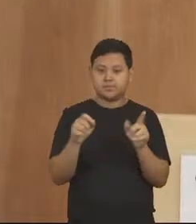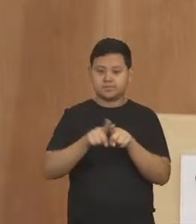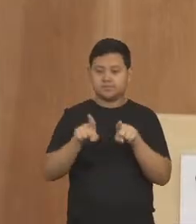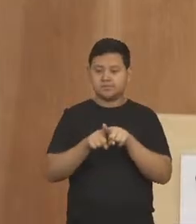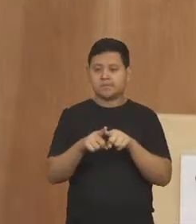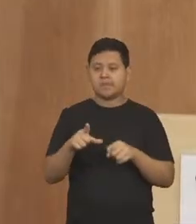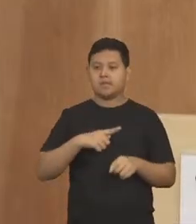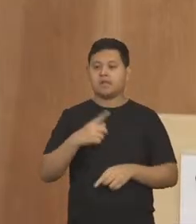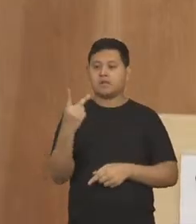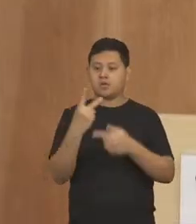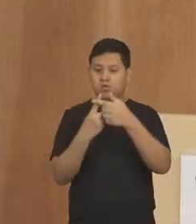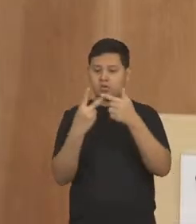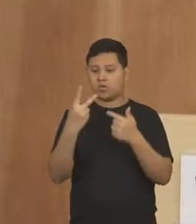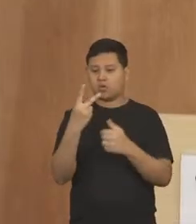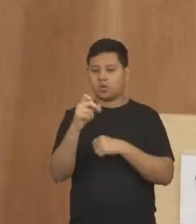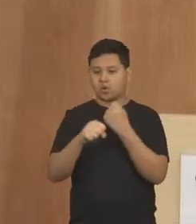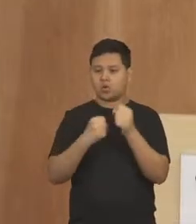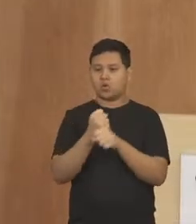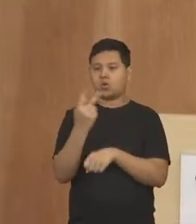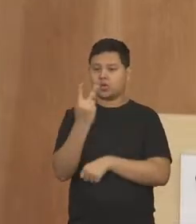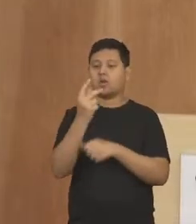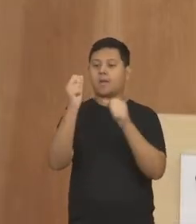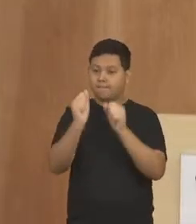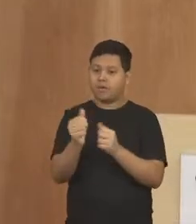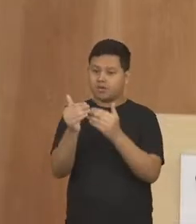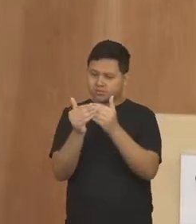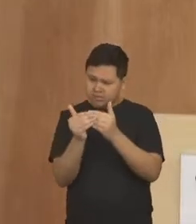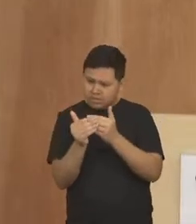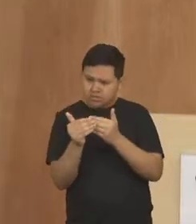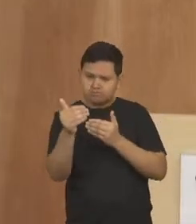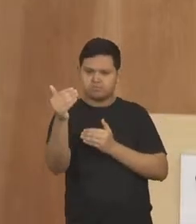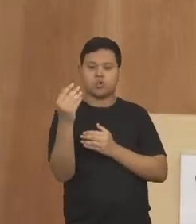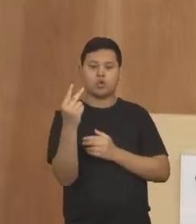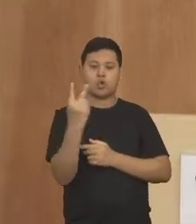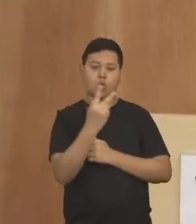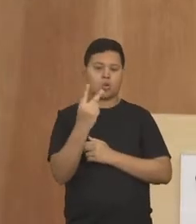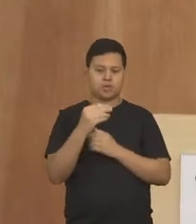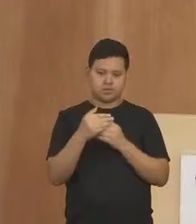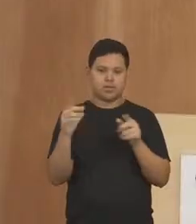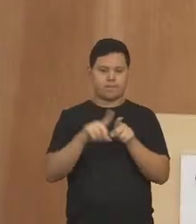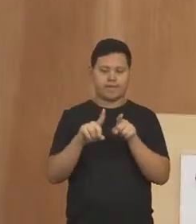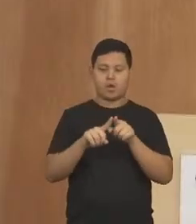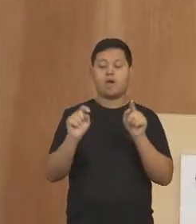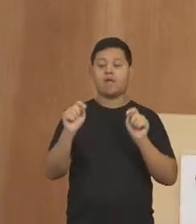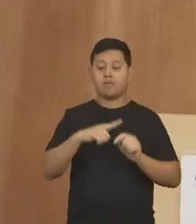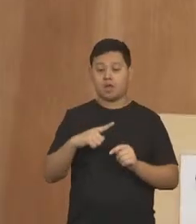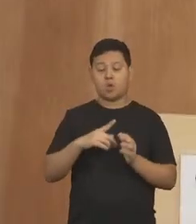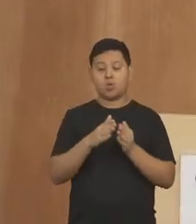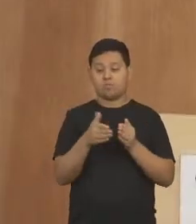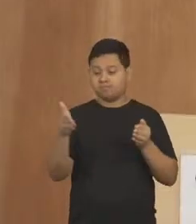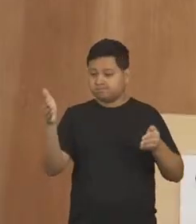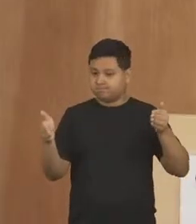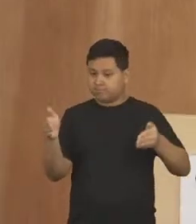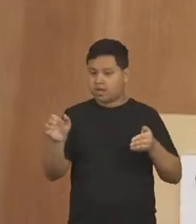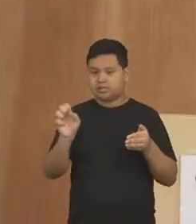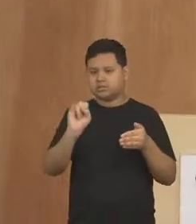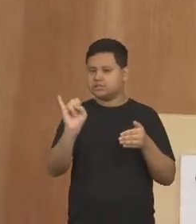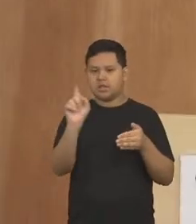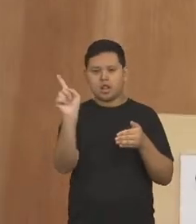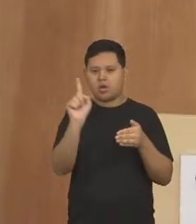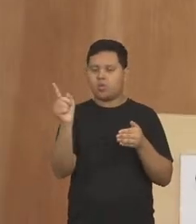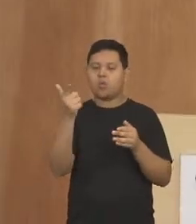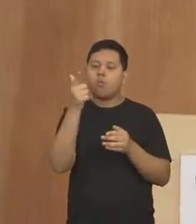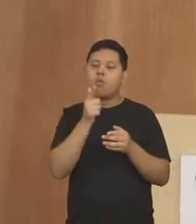tem 2 anos, podendo prorrogar para mais 2 anos. Então, ela tem um tempo para poder, se ela não alcançar na